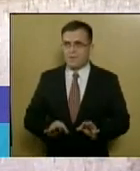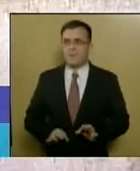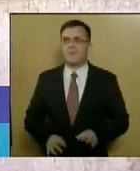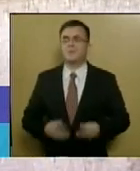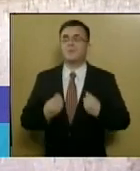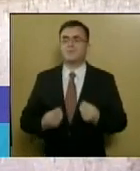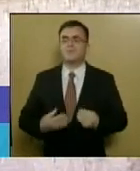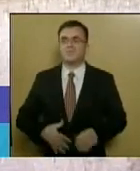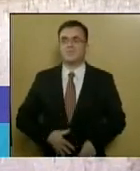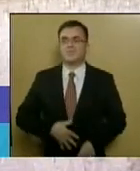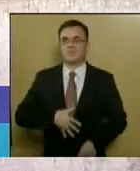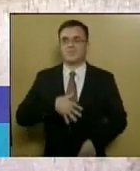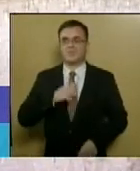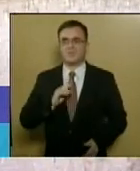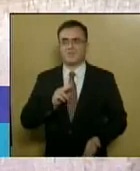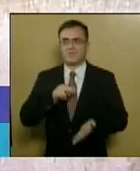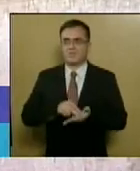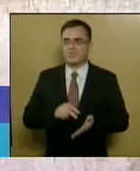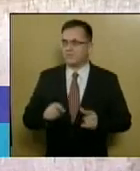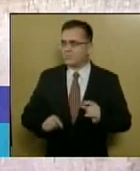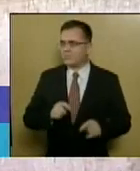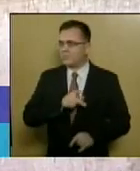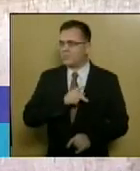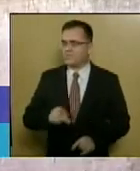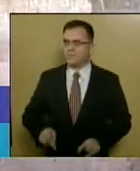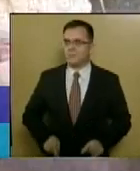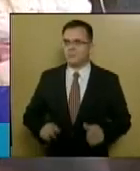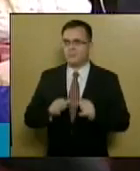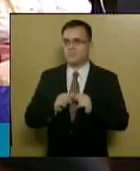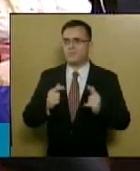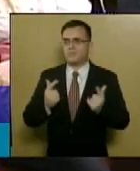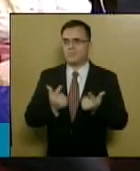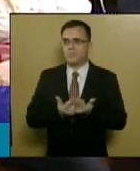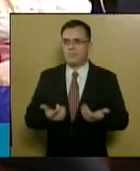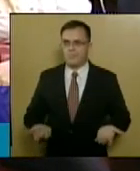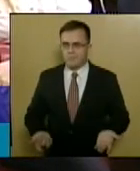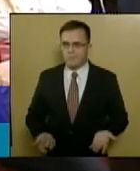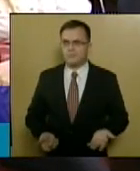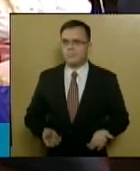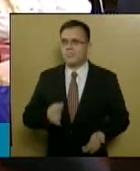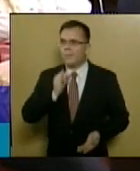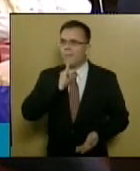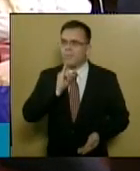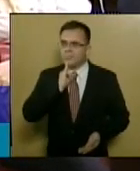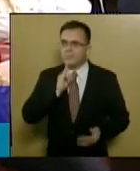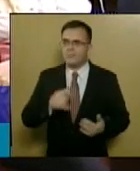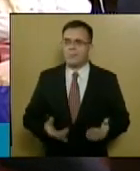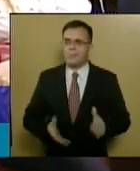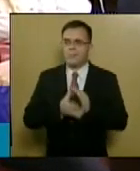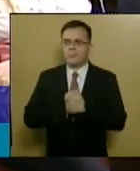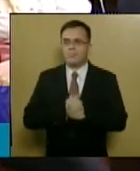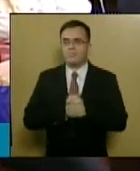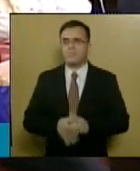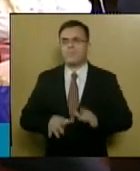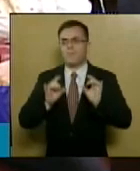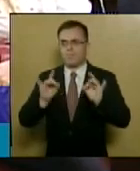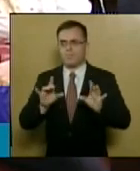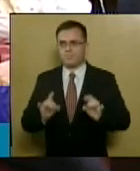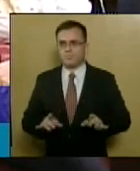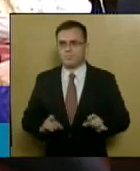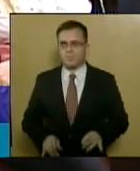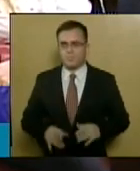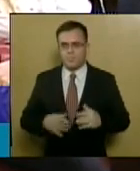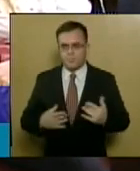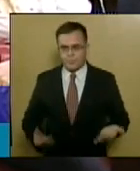Deus me daria o prazer de eu estar aqui agora, presidente da Assembleia, um tabaiano de Itabaiana, fazendo uma homenagem tão valiosa, uma instituição